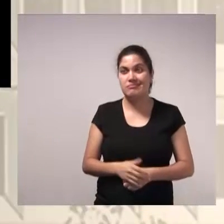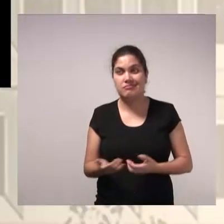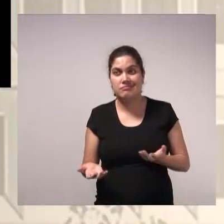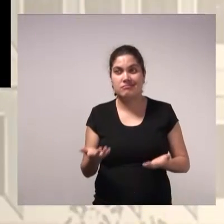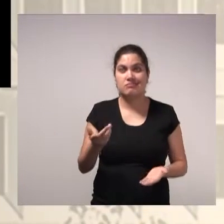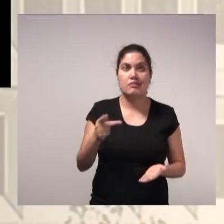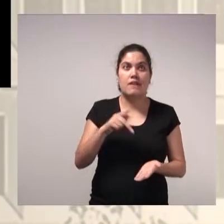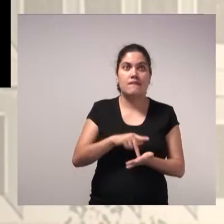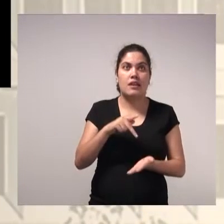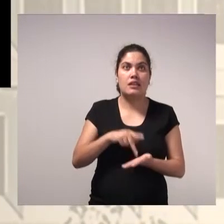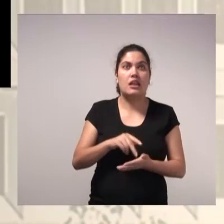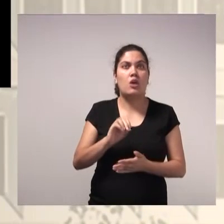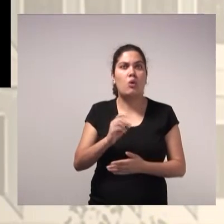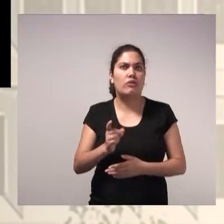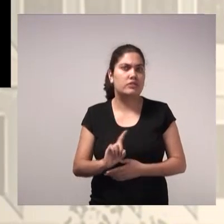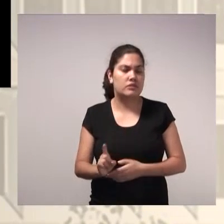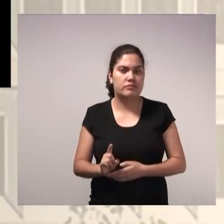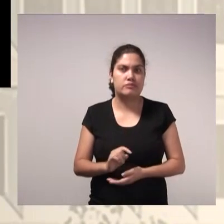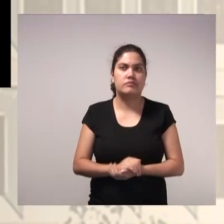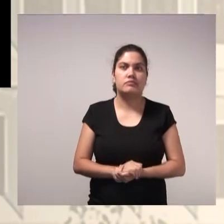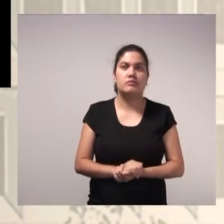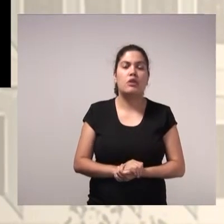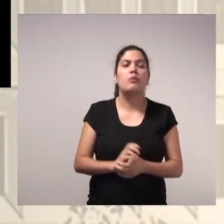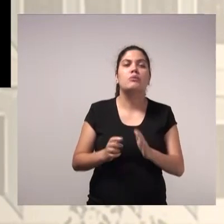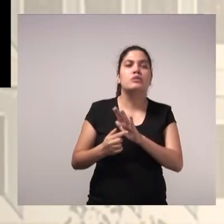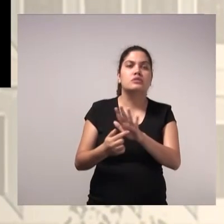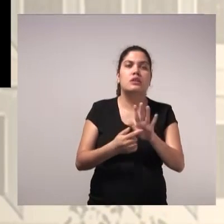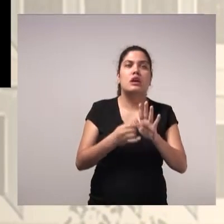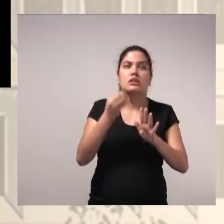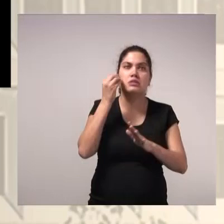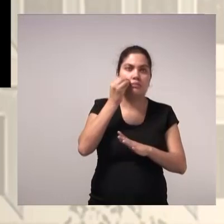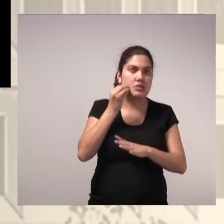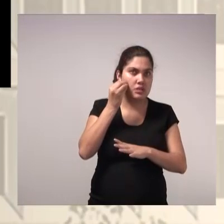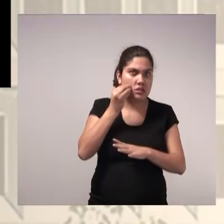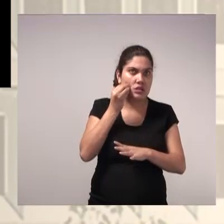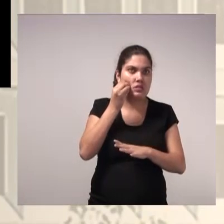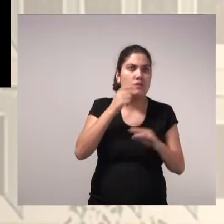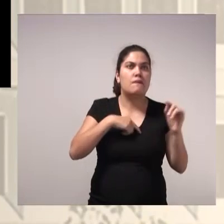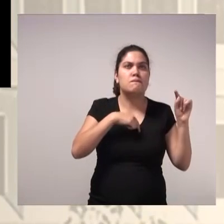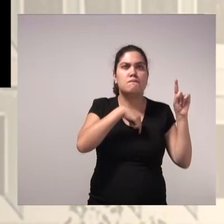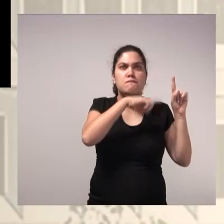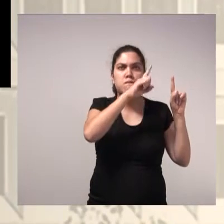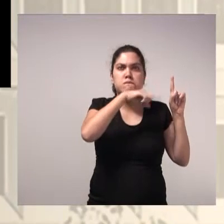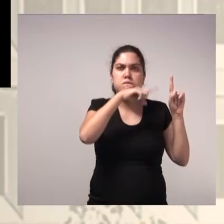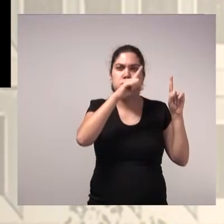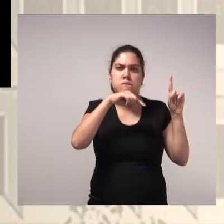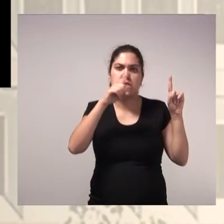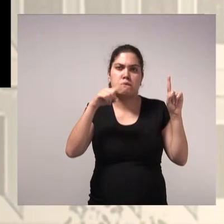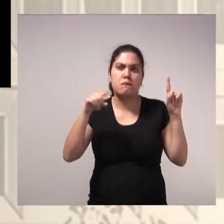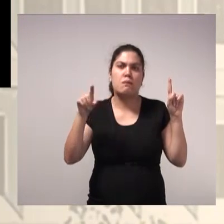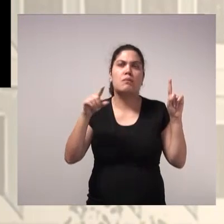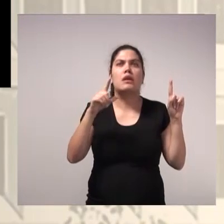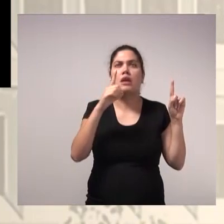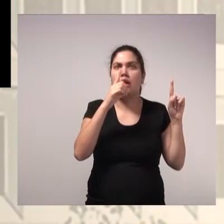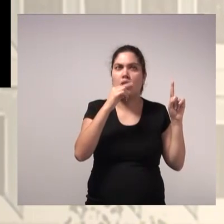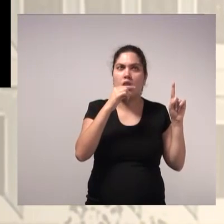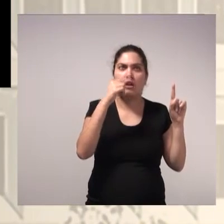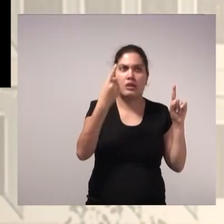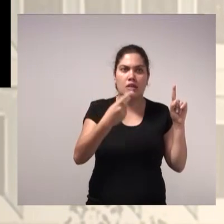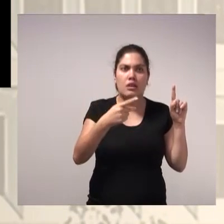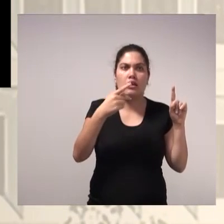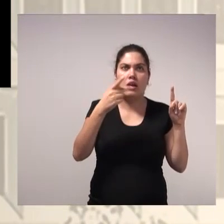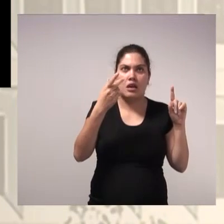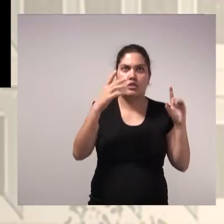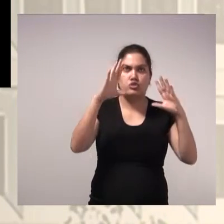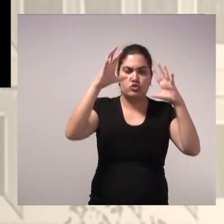só passar aqui uma experiência. Vocês estão vendo um gráficozinho que é o gráfico pluviométrico aqui para Brasília, já